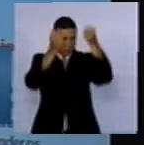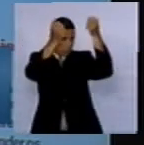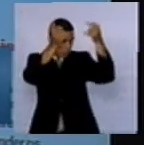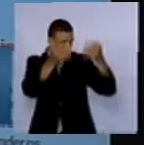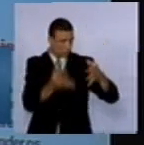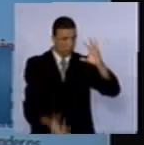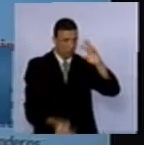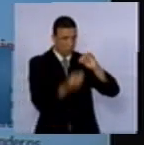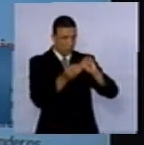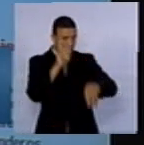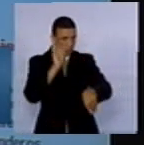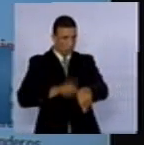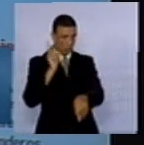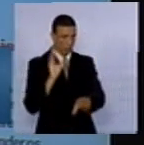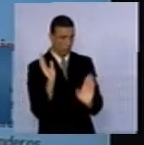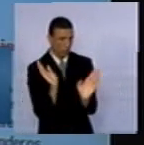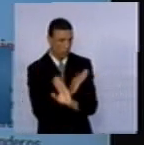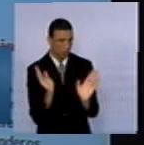quando